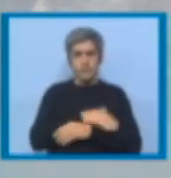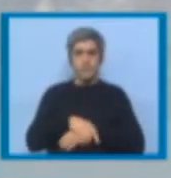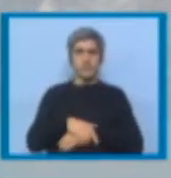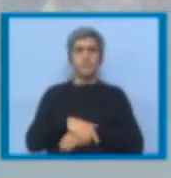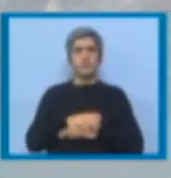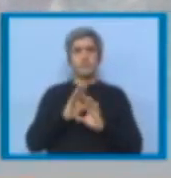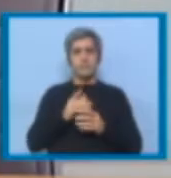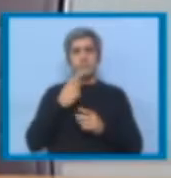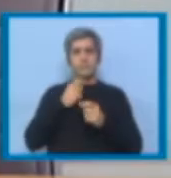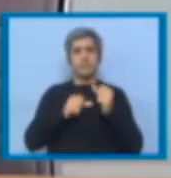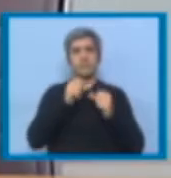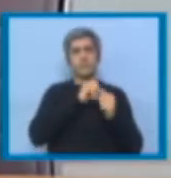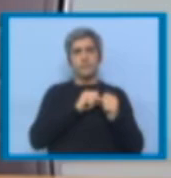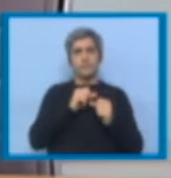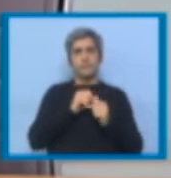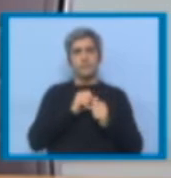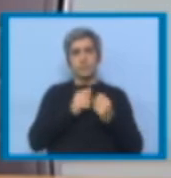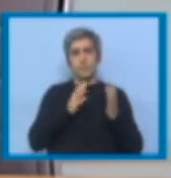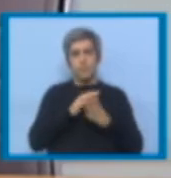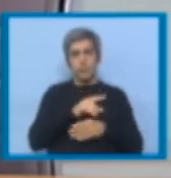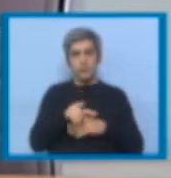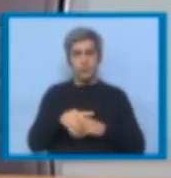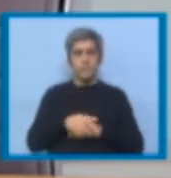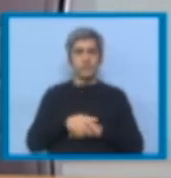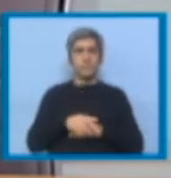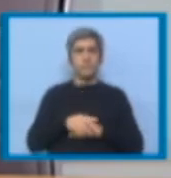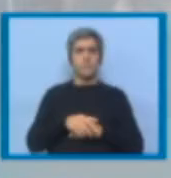preciso recuperar tudo isso.